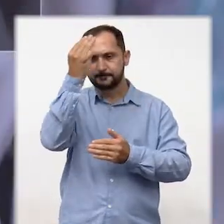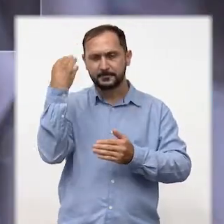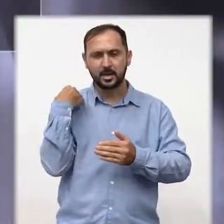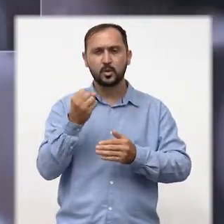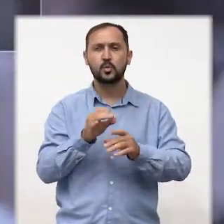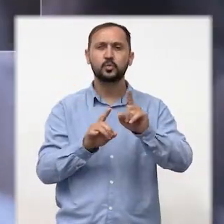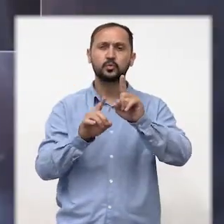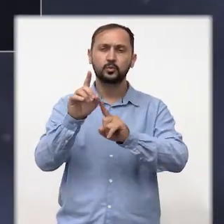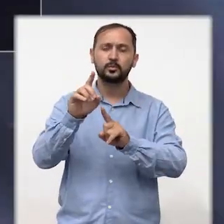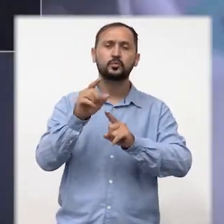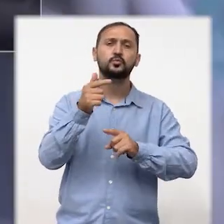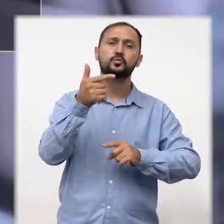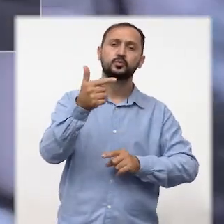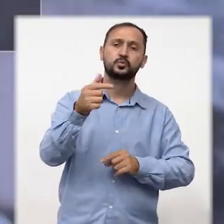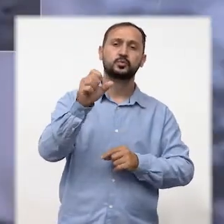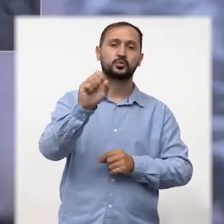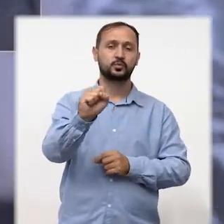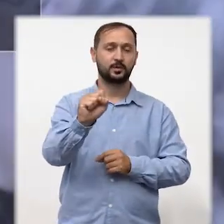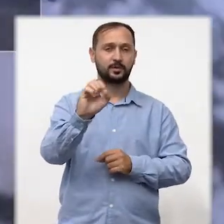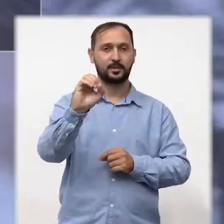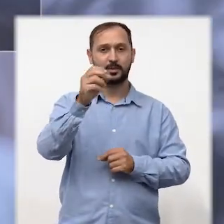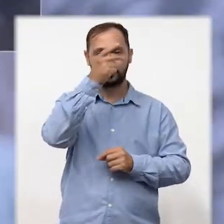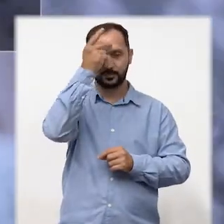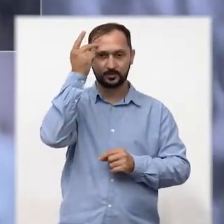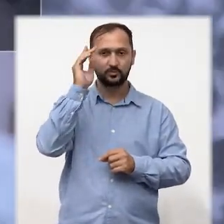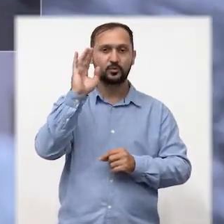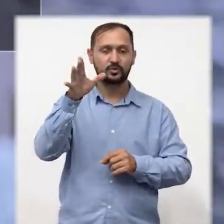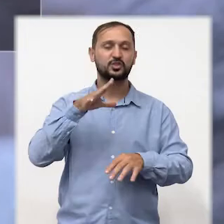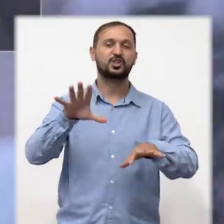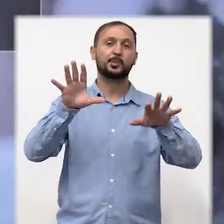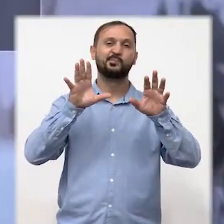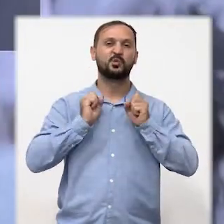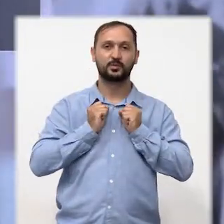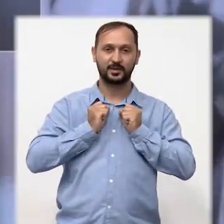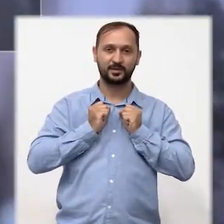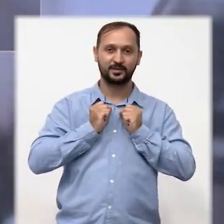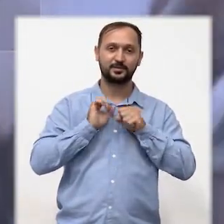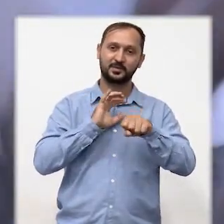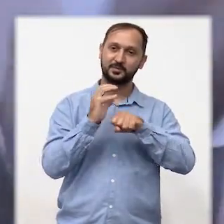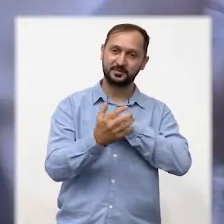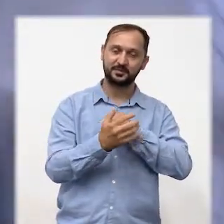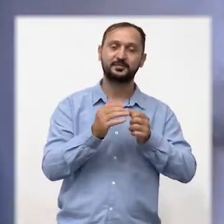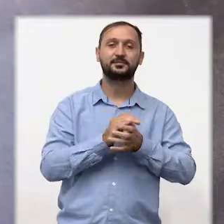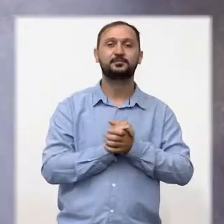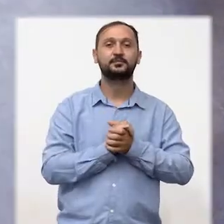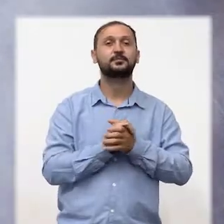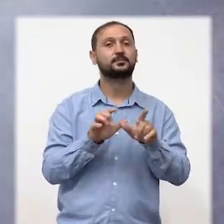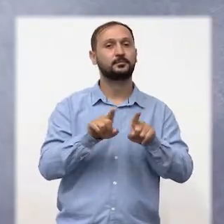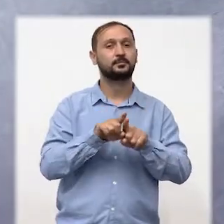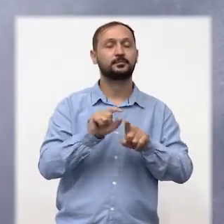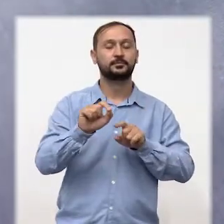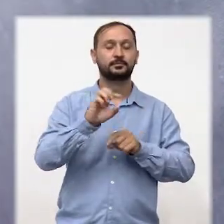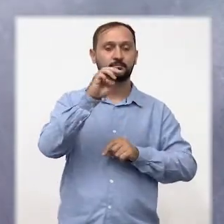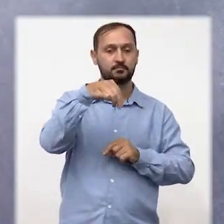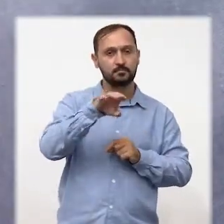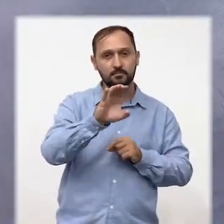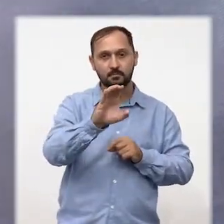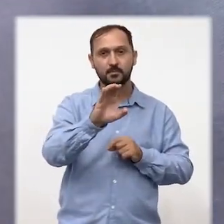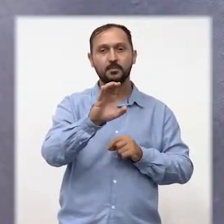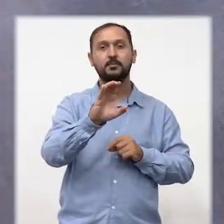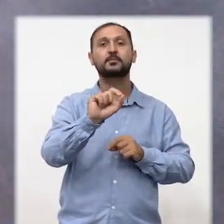número já estava perto de 280 casos positivos para a Covid-19. Também é do mês de